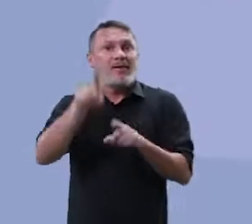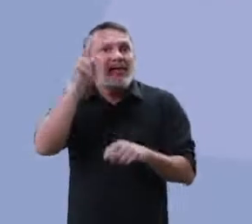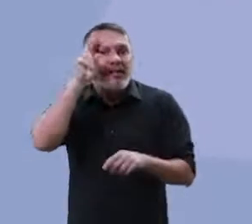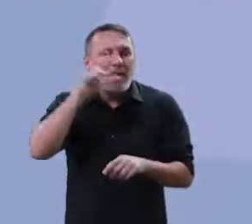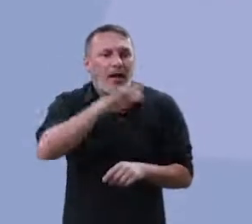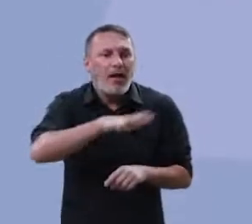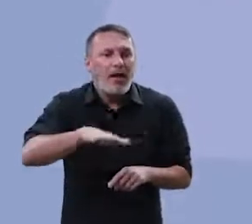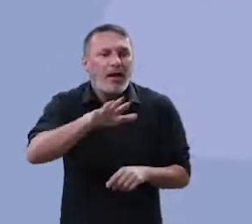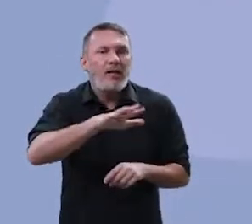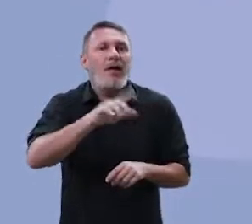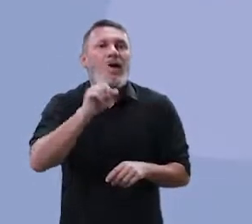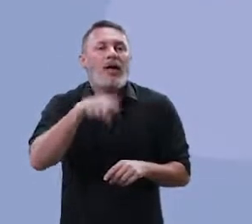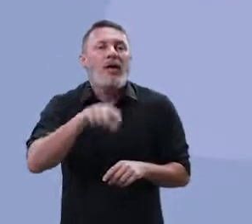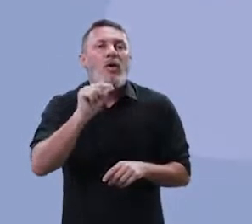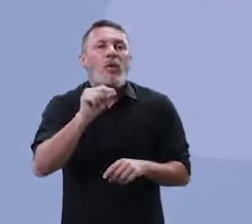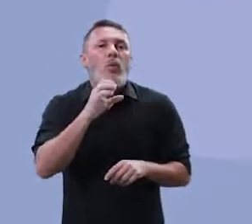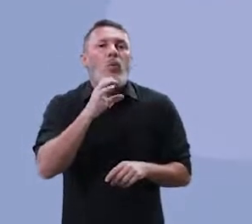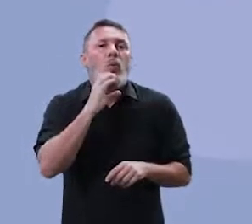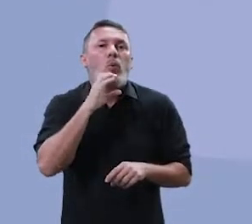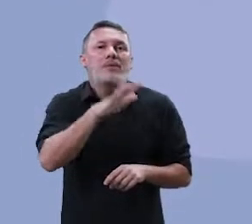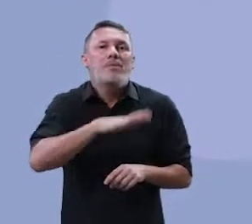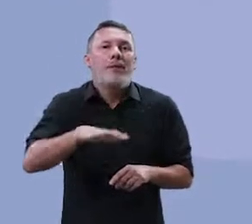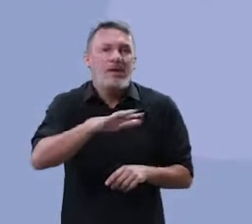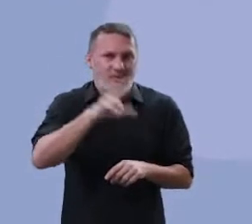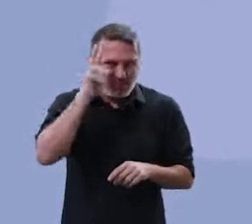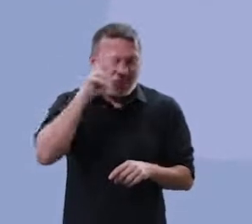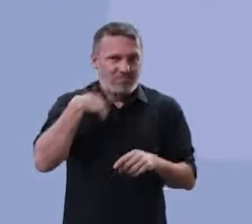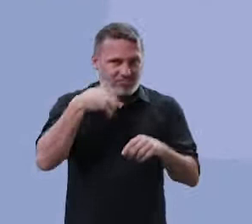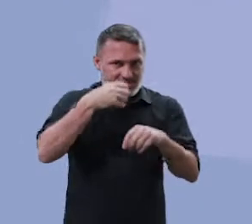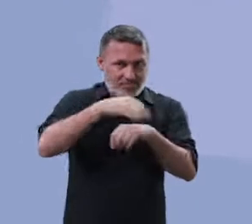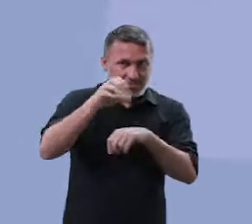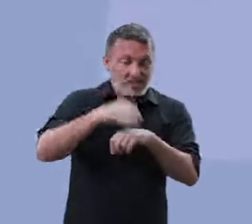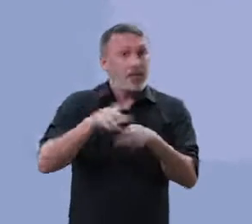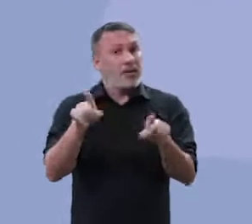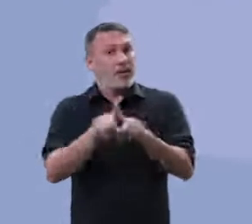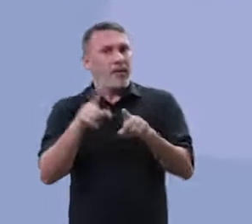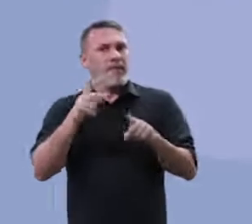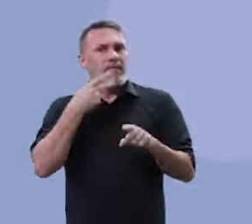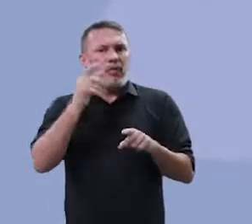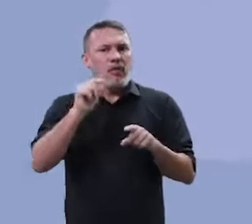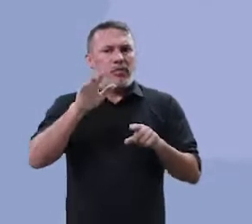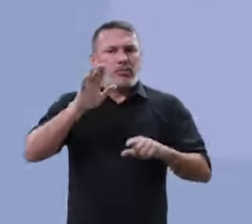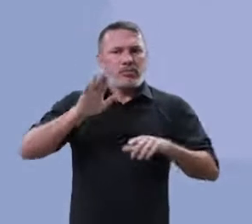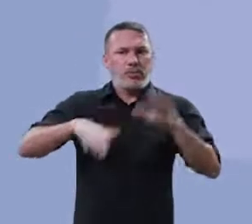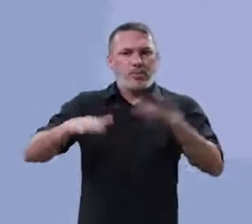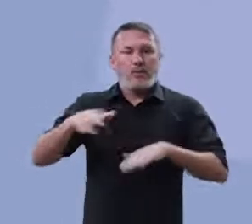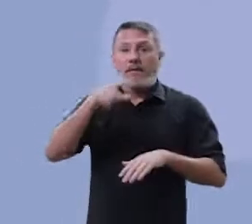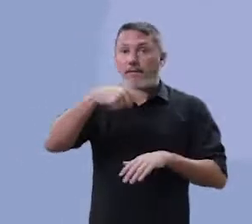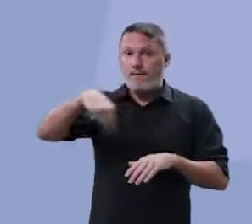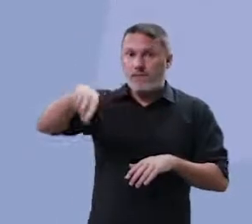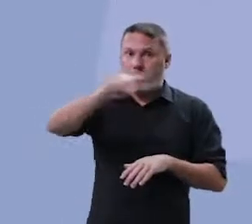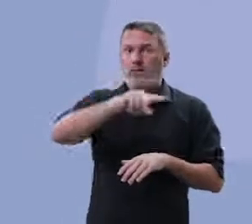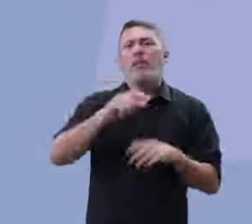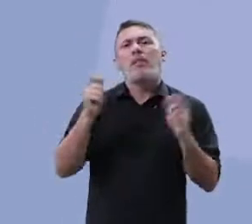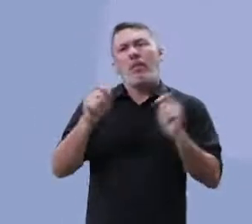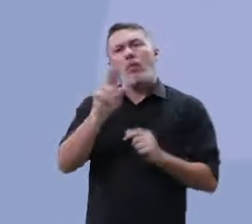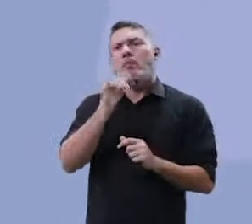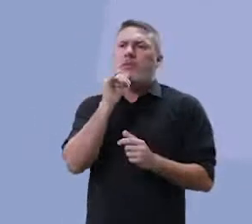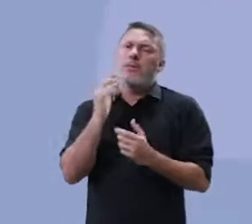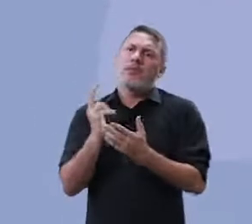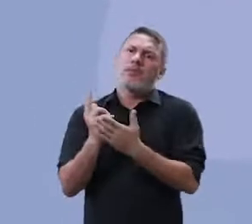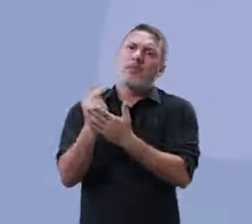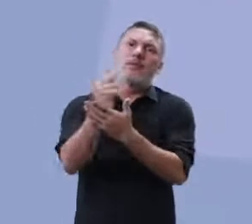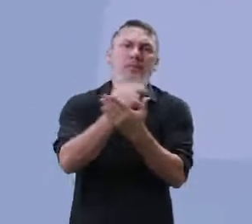do conhecimento. Lembra da competência 2, a área do conhecimento? E eu falei com vocês que, dependendo da situação, você pode utilizar até